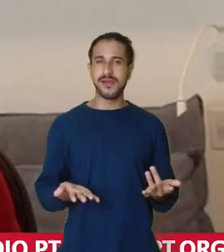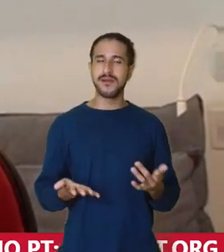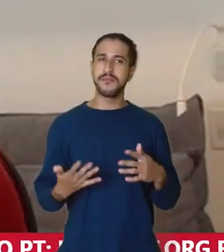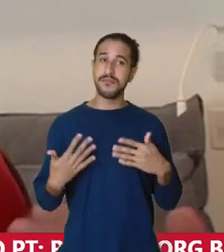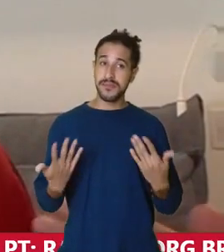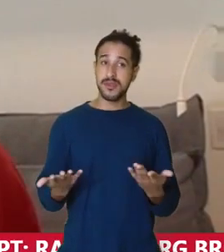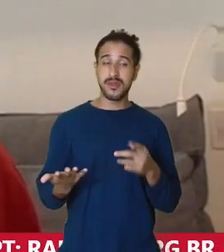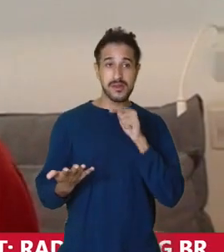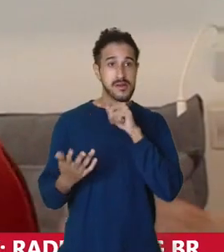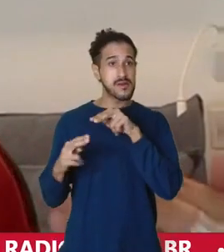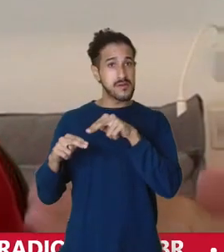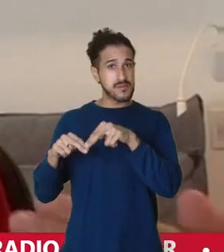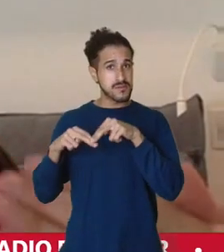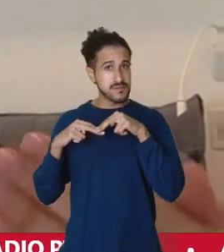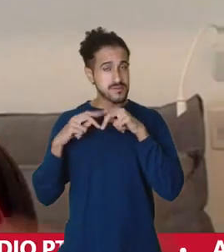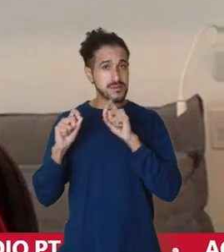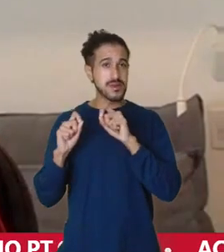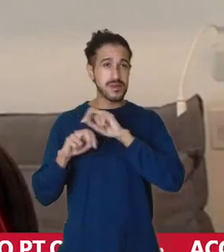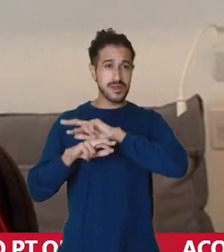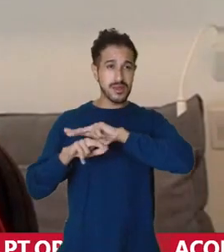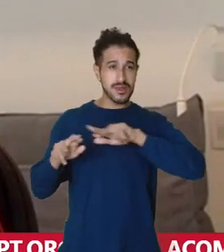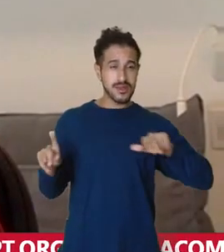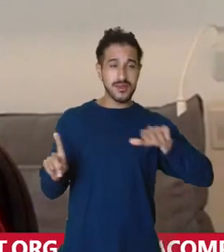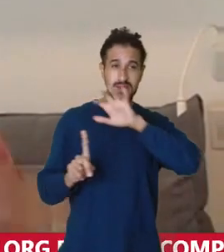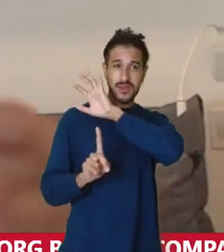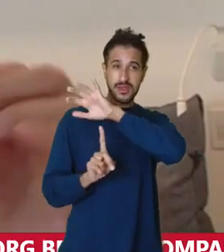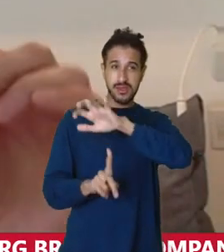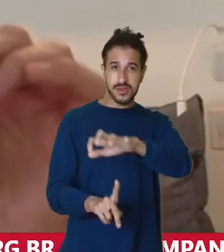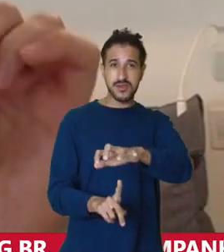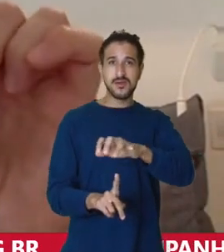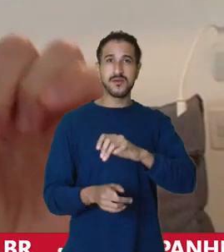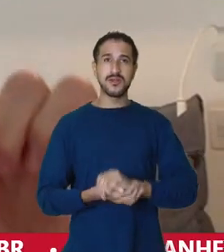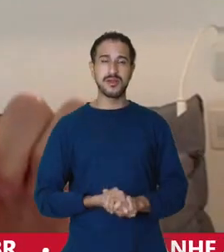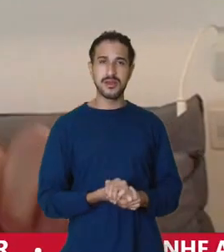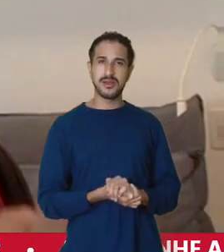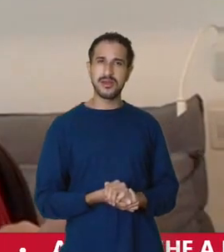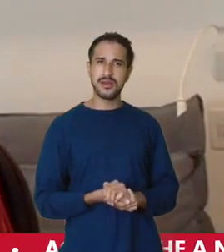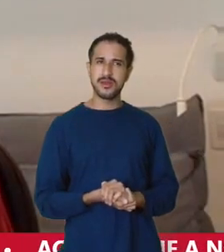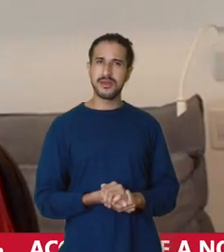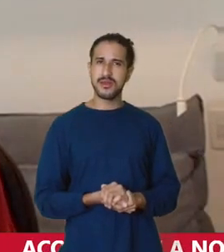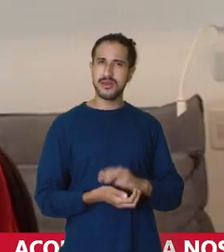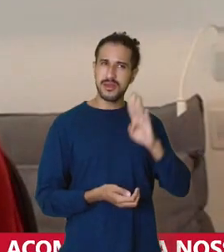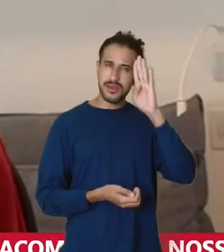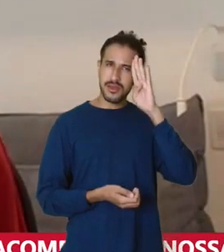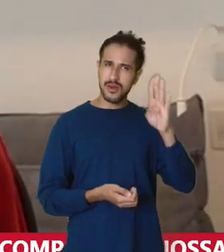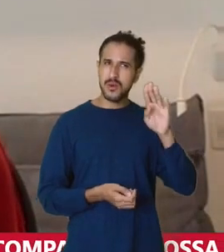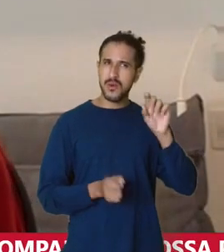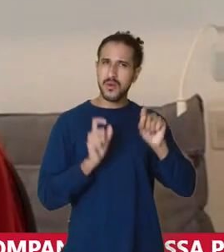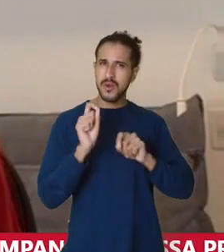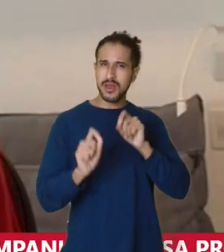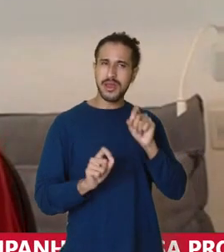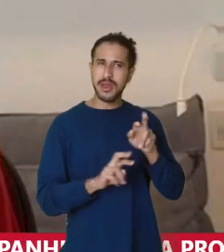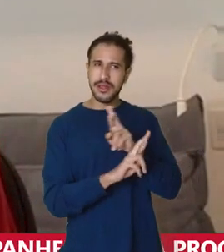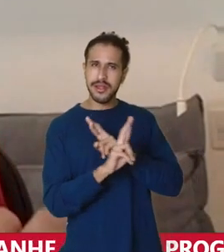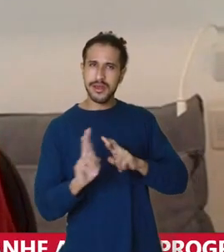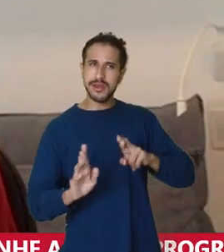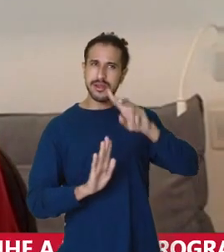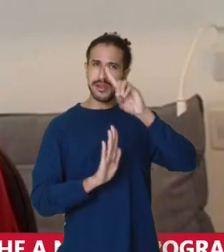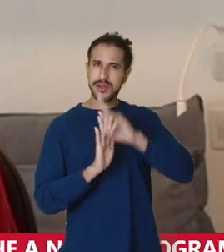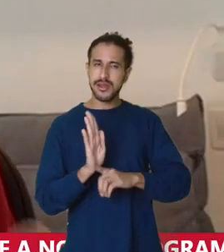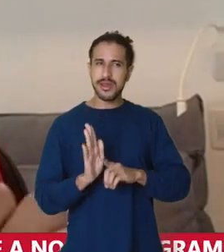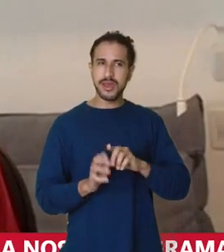aí, justamente porque esses efeitos, né, e aí particularmente no que diz respeito aos